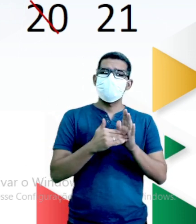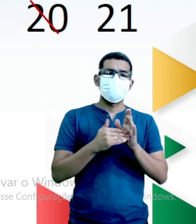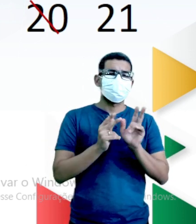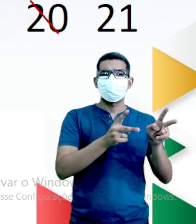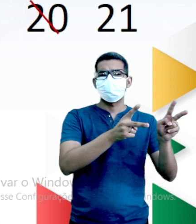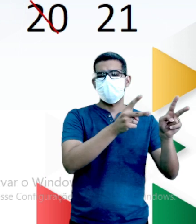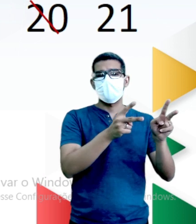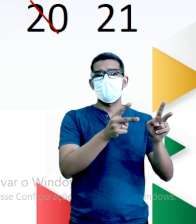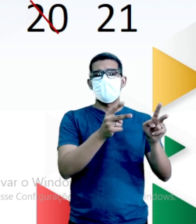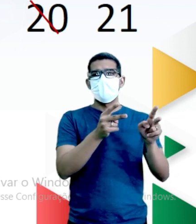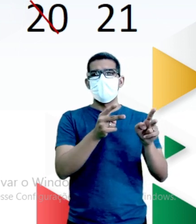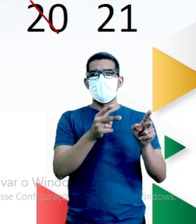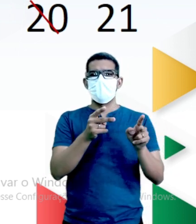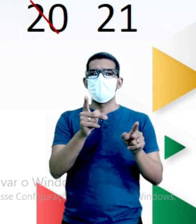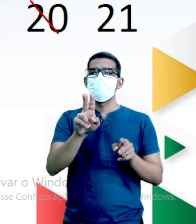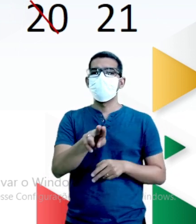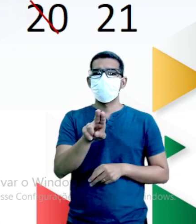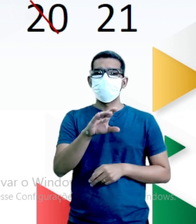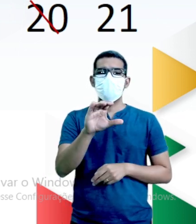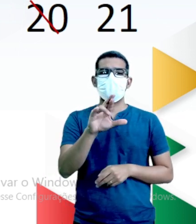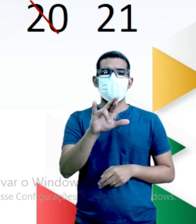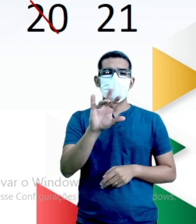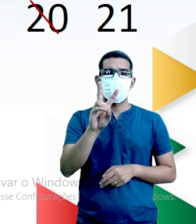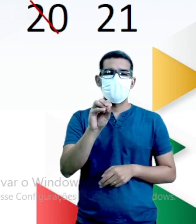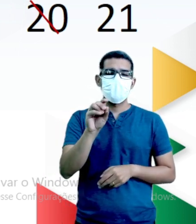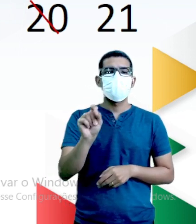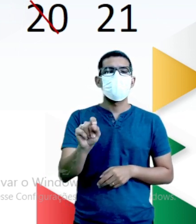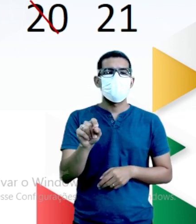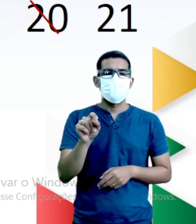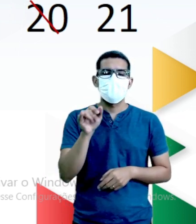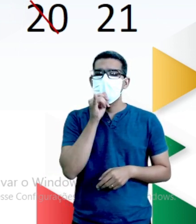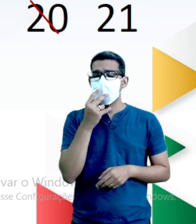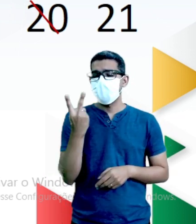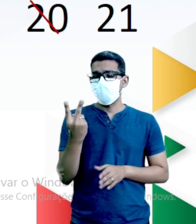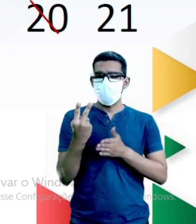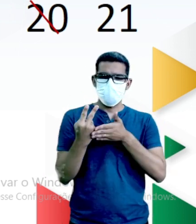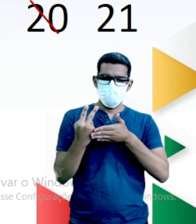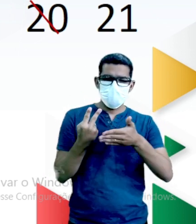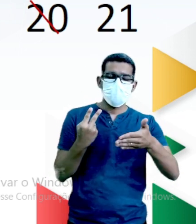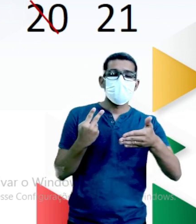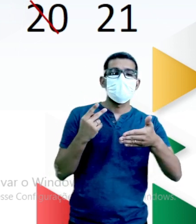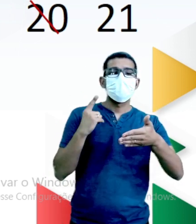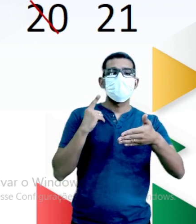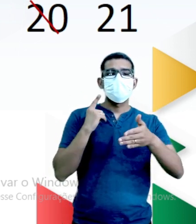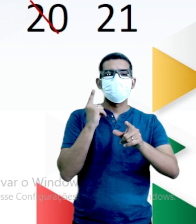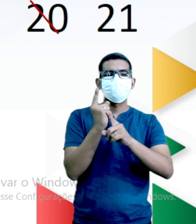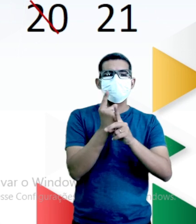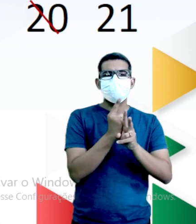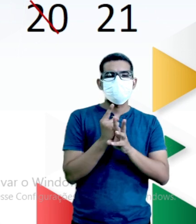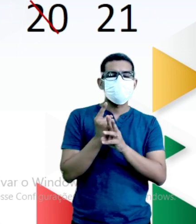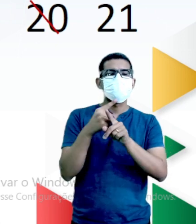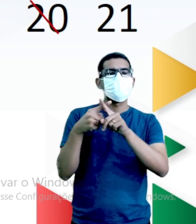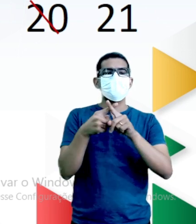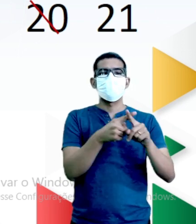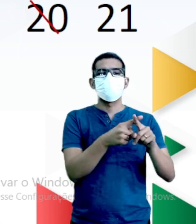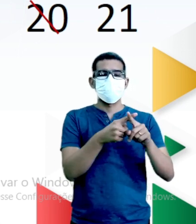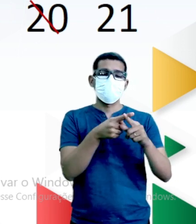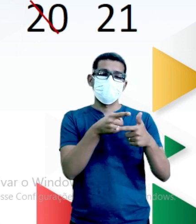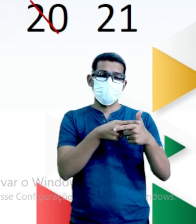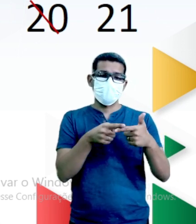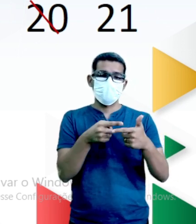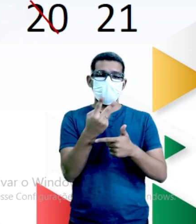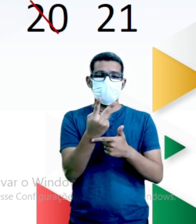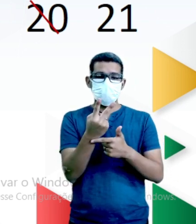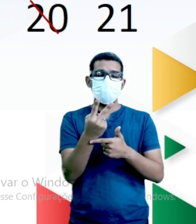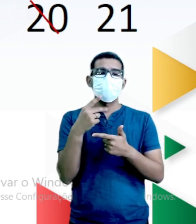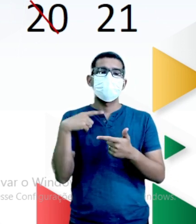vai usar o crivo. Qual é o crivo? A partir do 2, que é primo, eu vou verificar os múltiplos que são divisíveis por 2, que